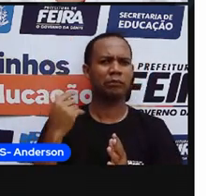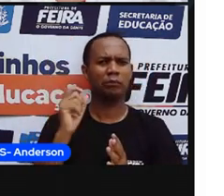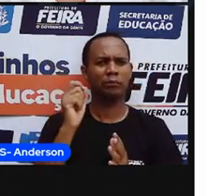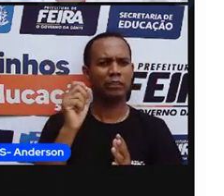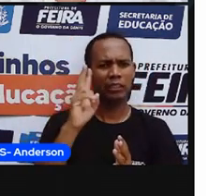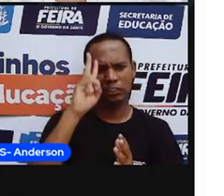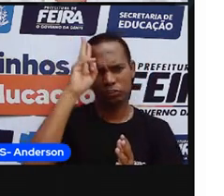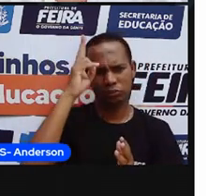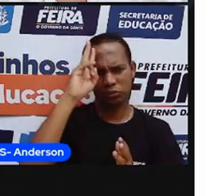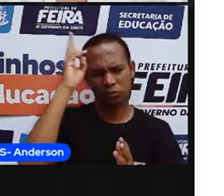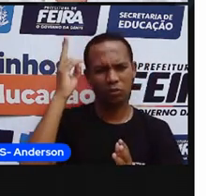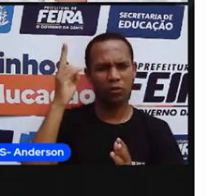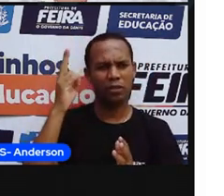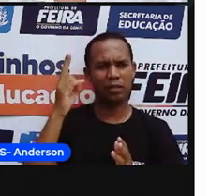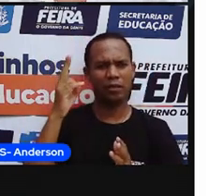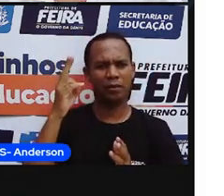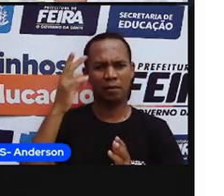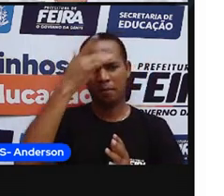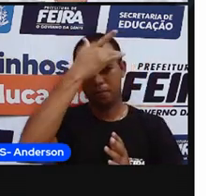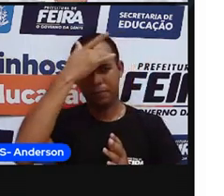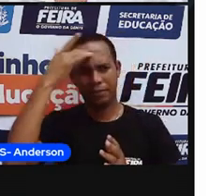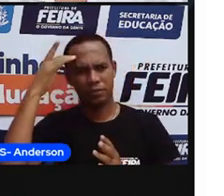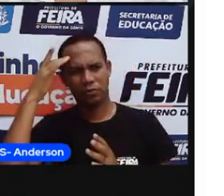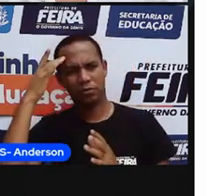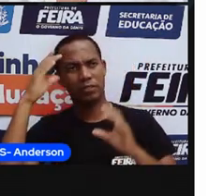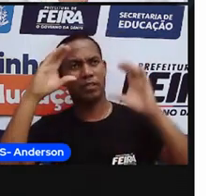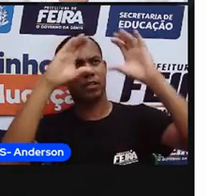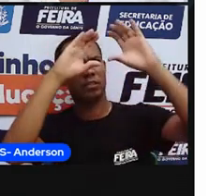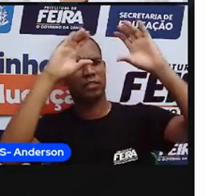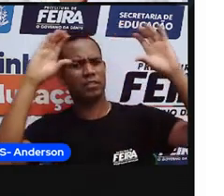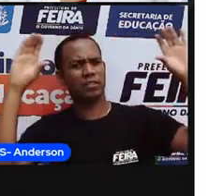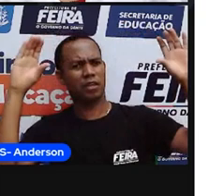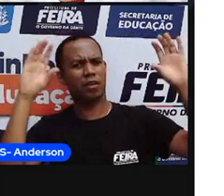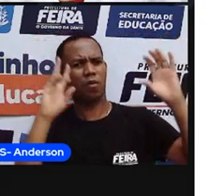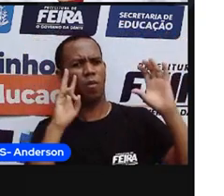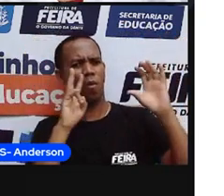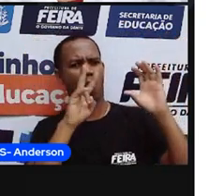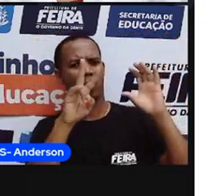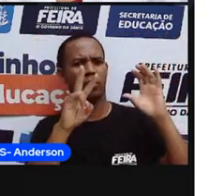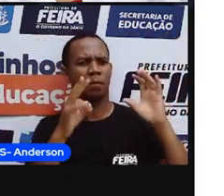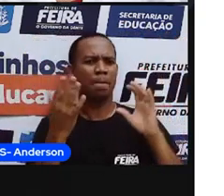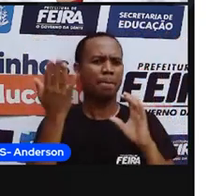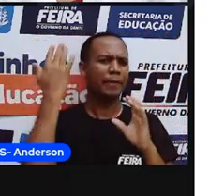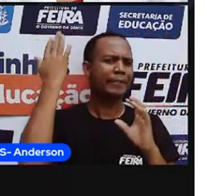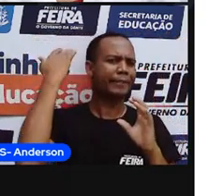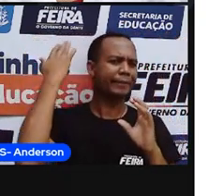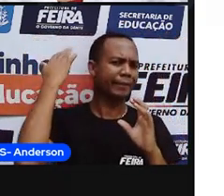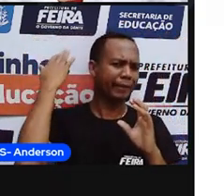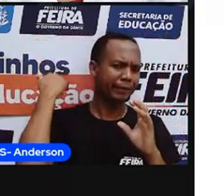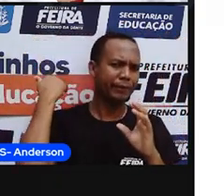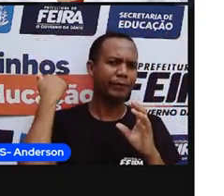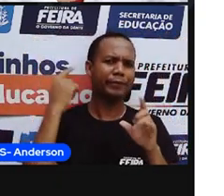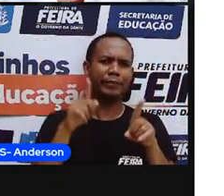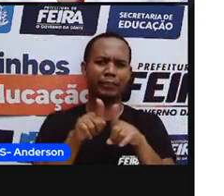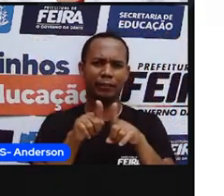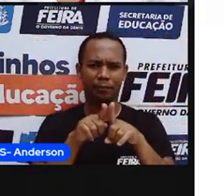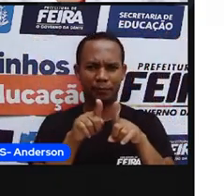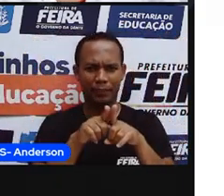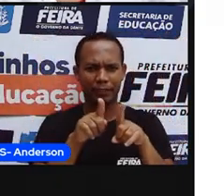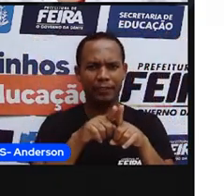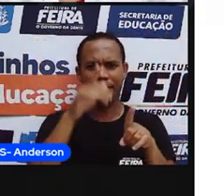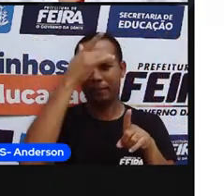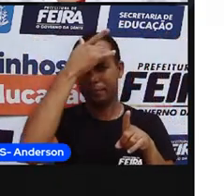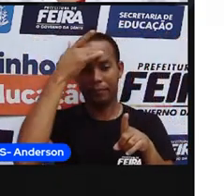as pessoas olham o quê? Para o céu, né? Na antiguidade, antigamente, as pessoas